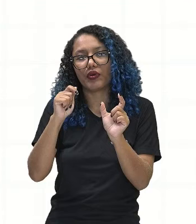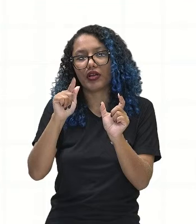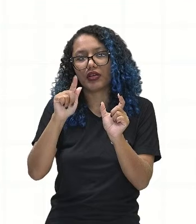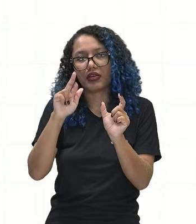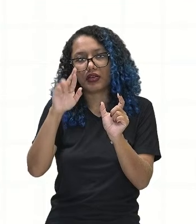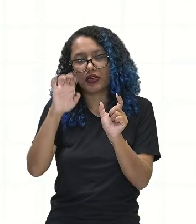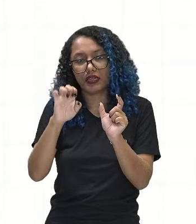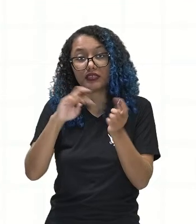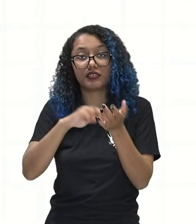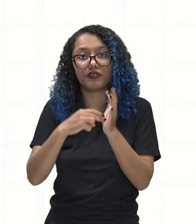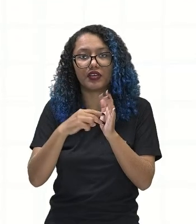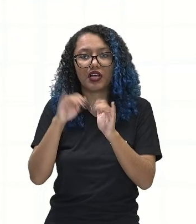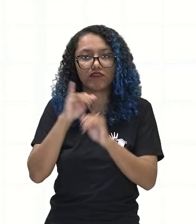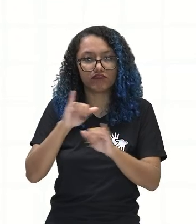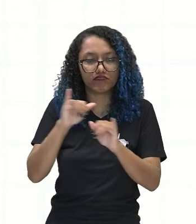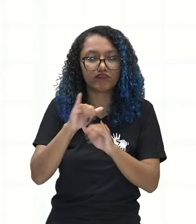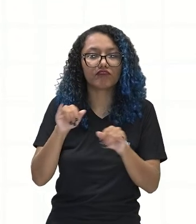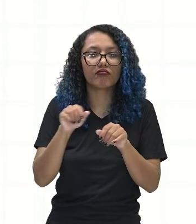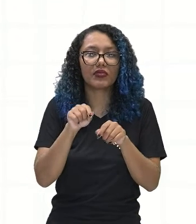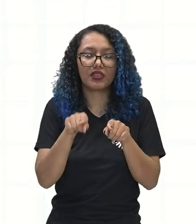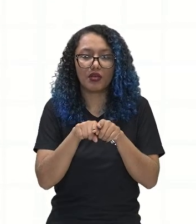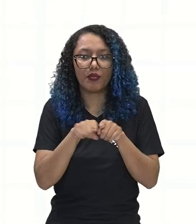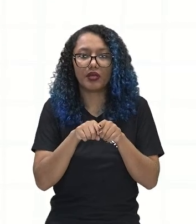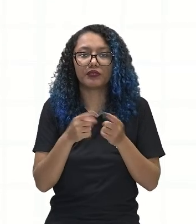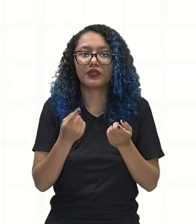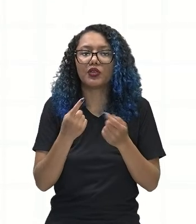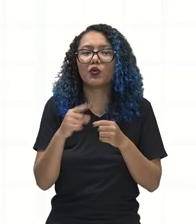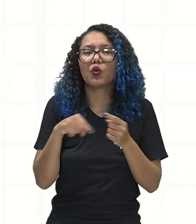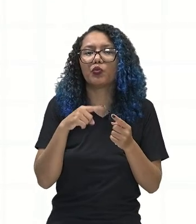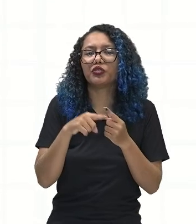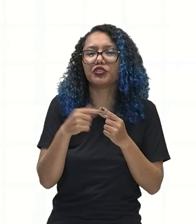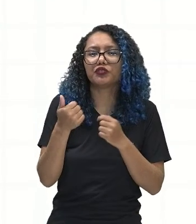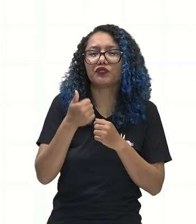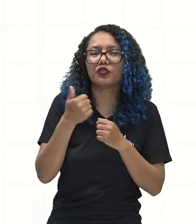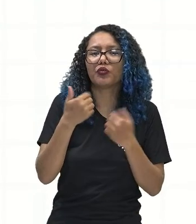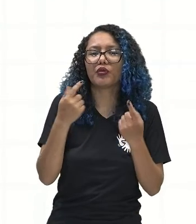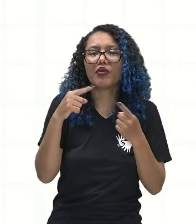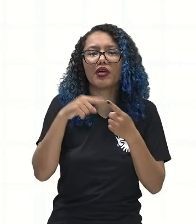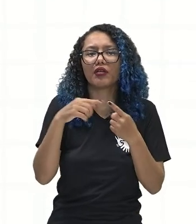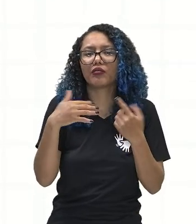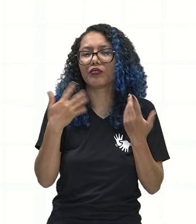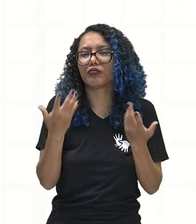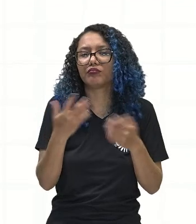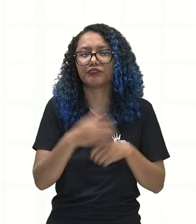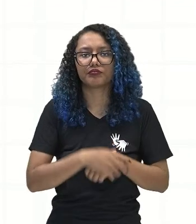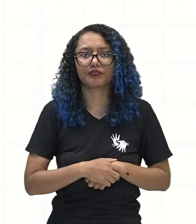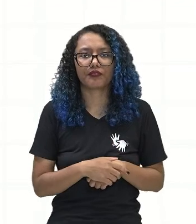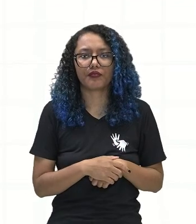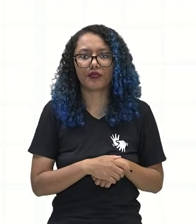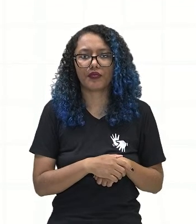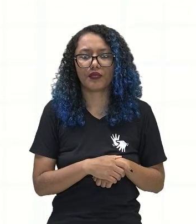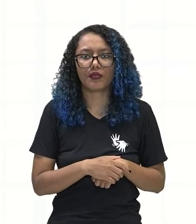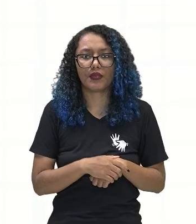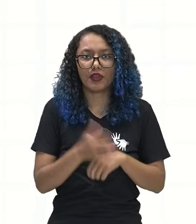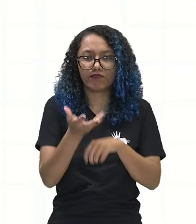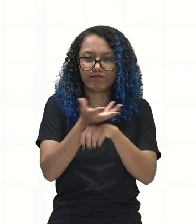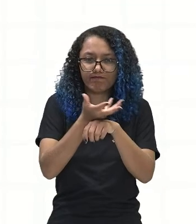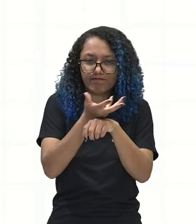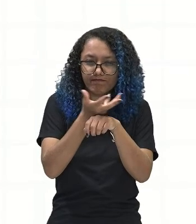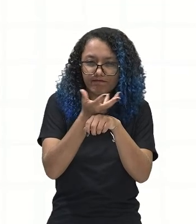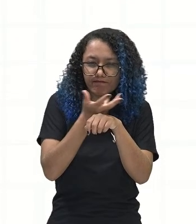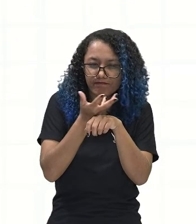certo? Qual o objetivo da publicidade? Atrair o consumidor com a esperança de venda ou contrato de bens e